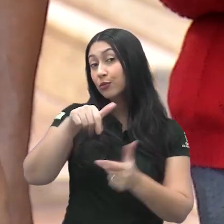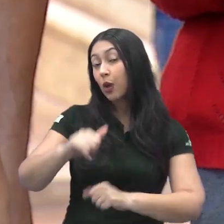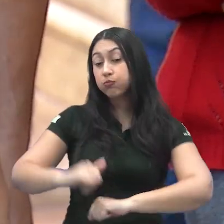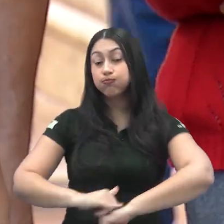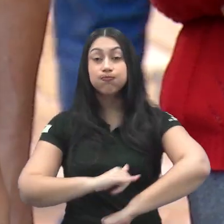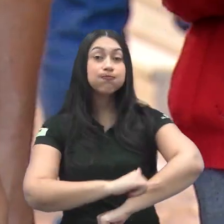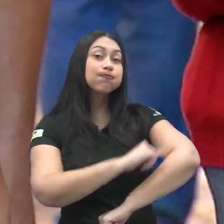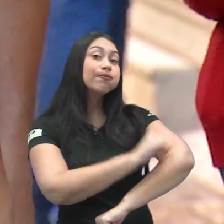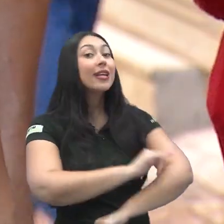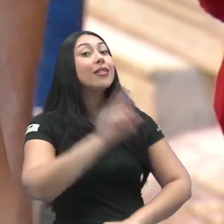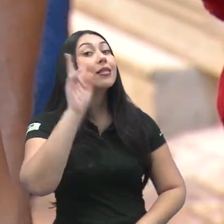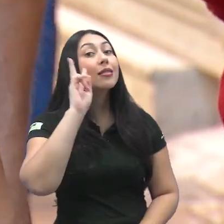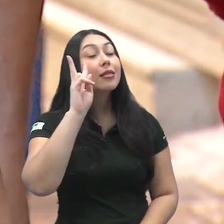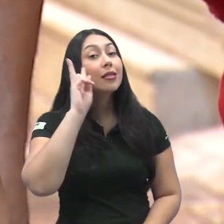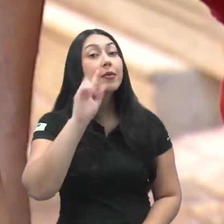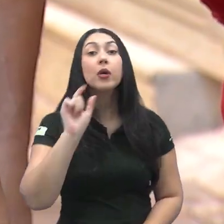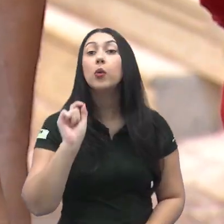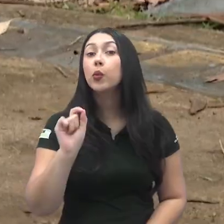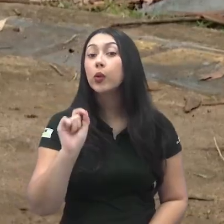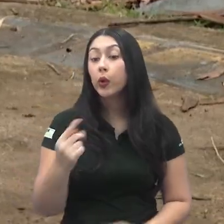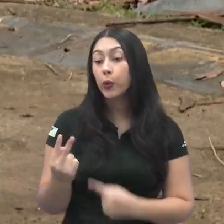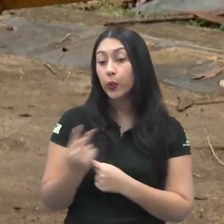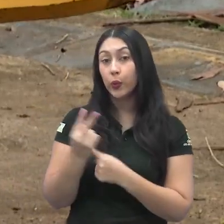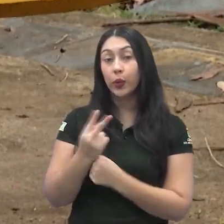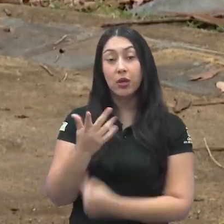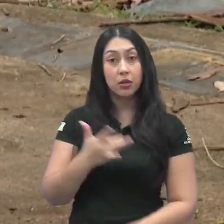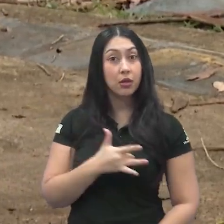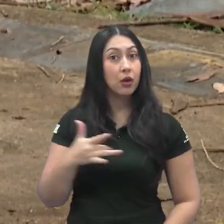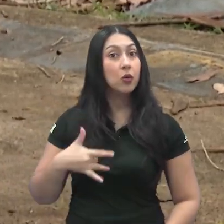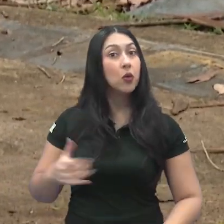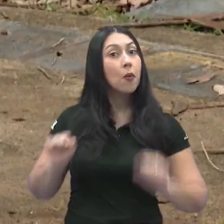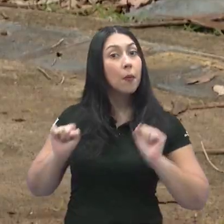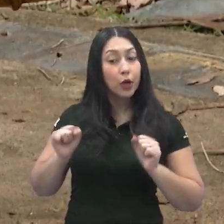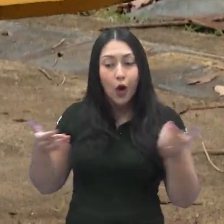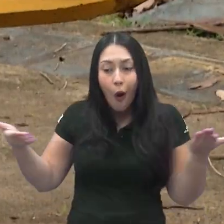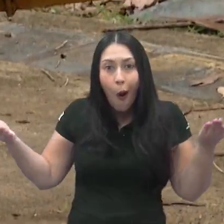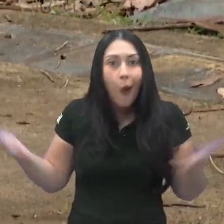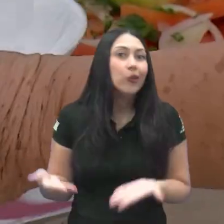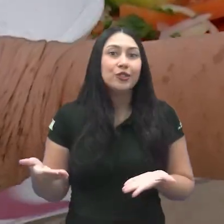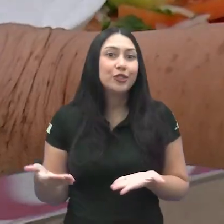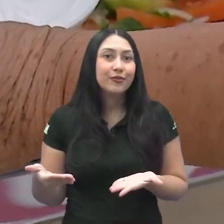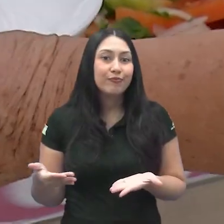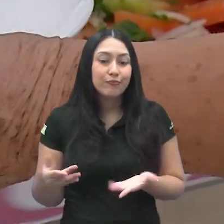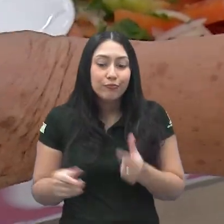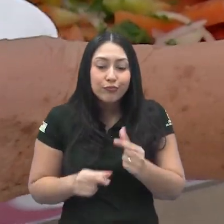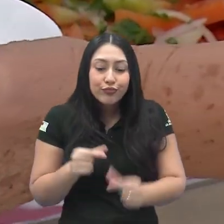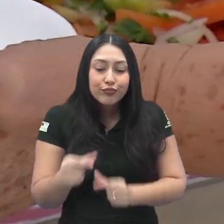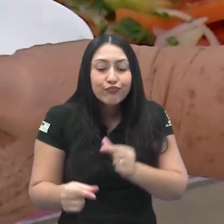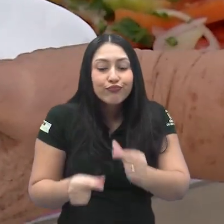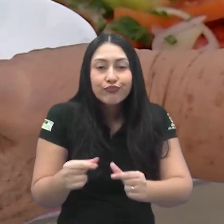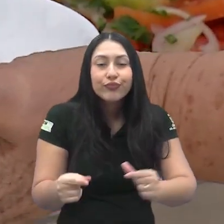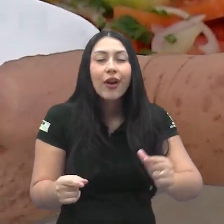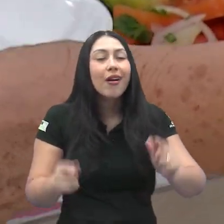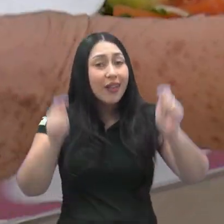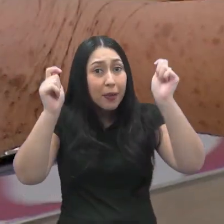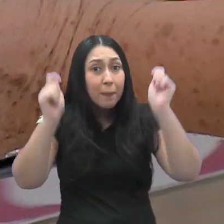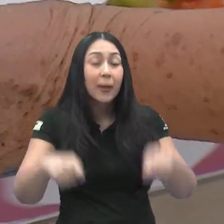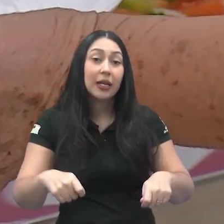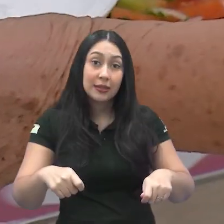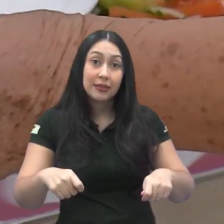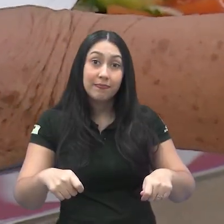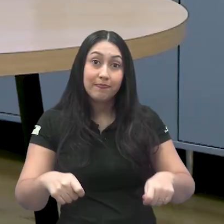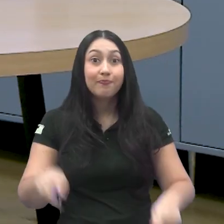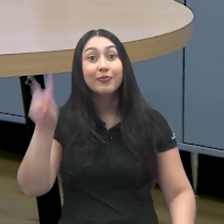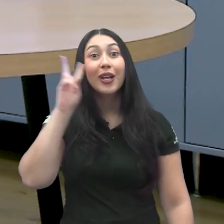da Obesidade vem como um lembrete. Cuidar da saúde pode começar hoje, com passos possíveis para cada